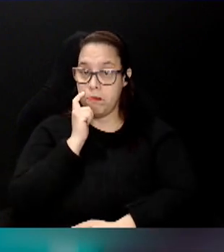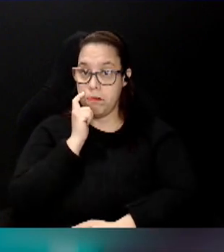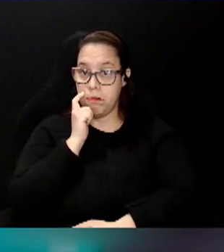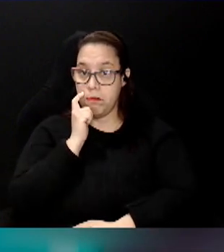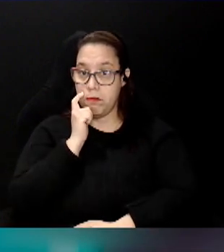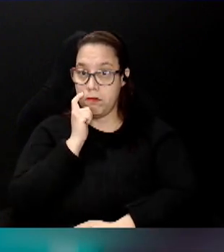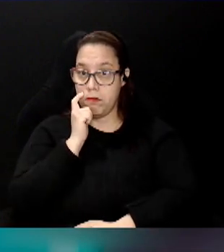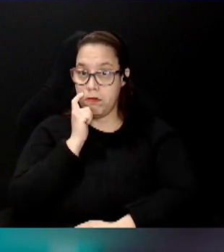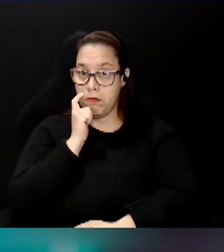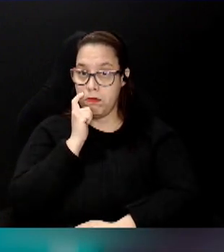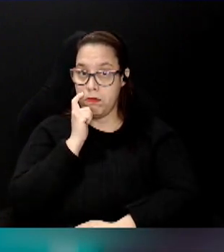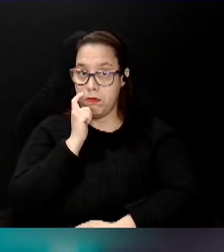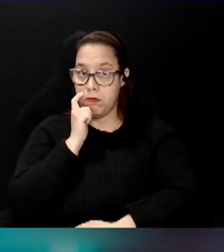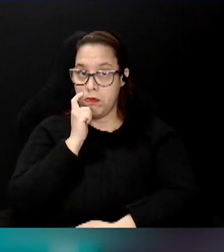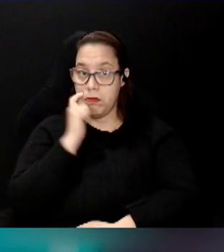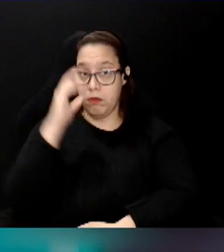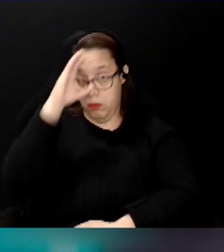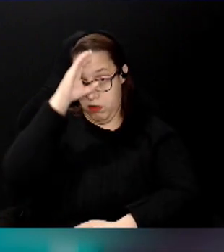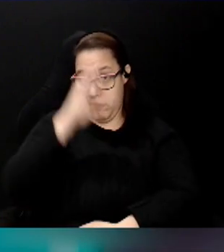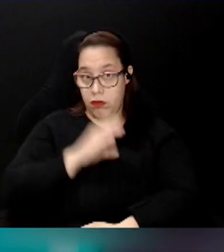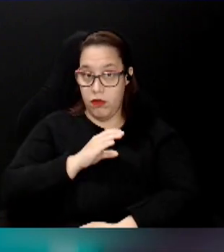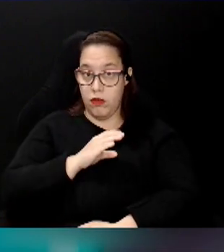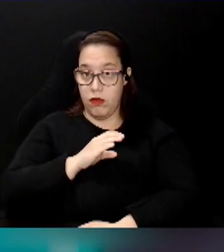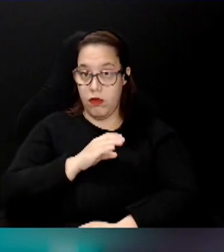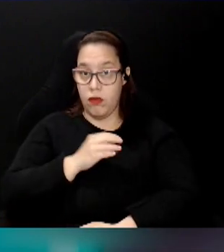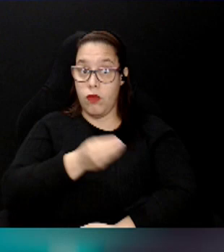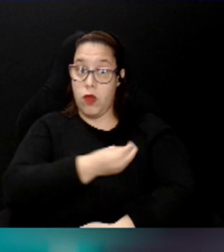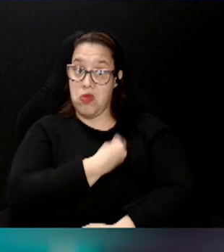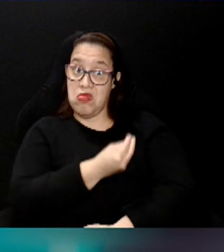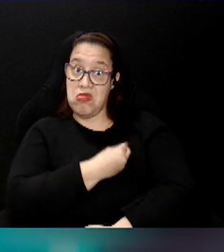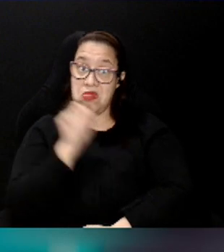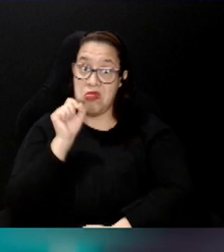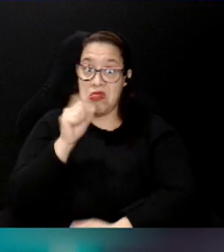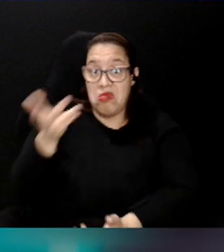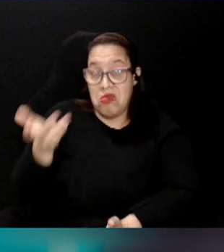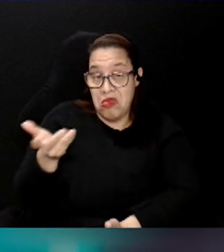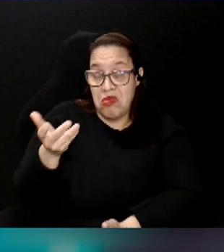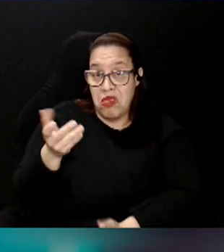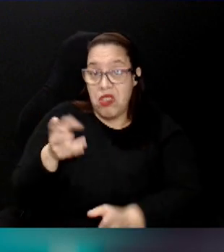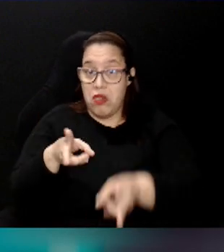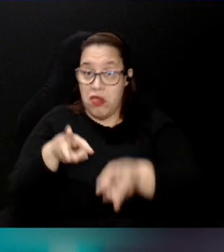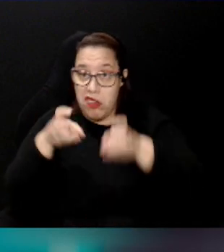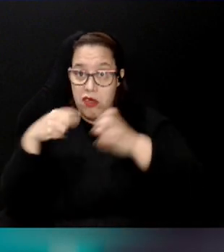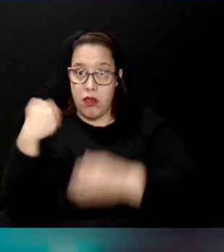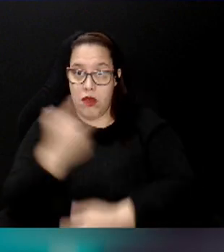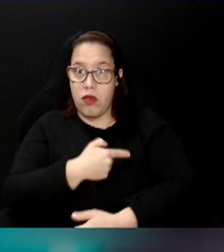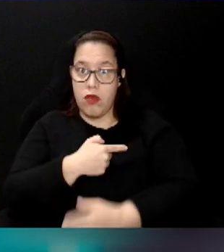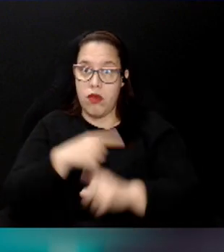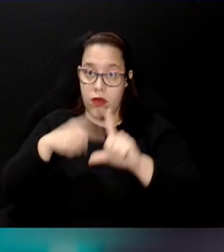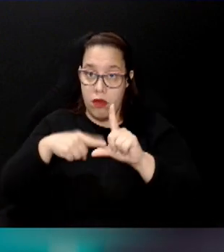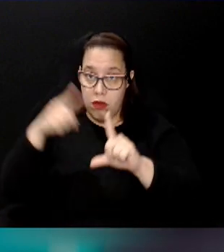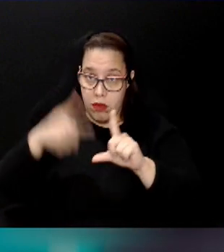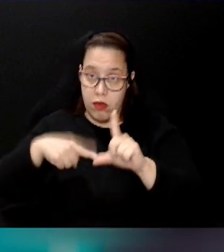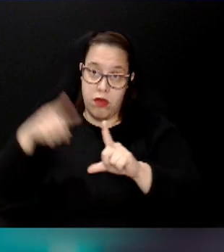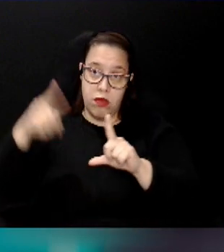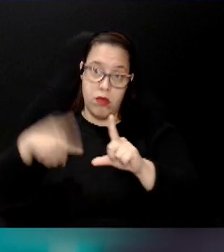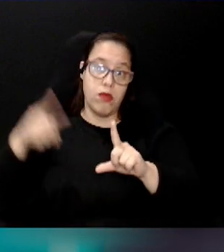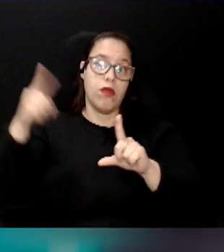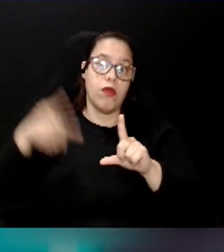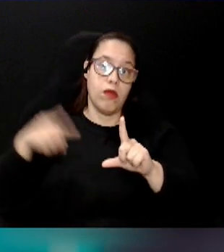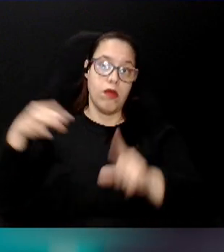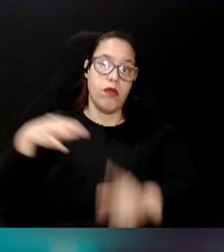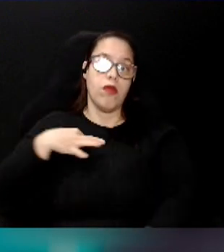Que o cidadão, o que ele vive, e é assim que a gente percebe, os nossos insumos voluntários vêm da experiência